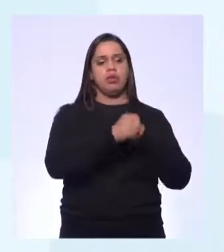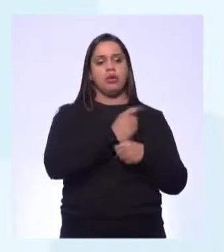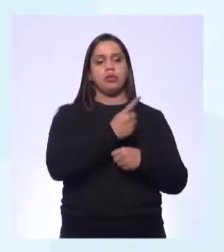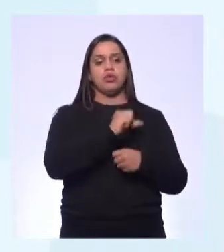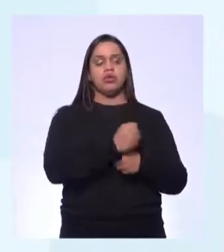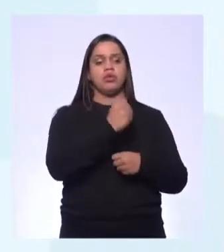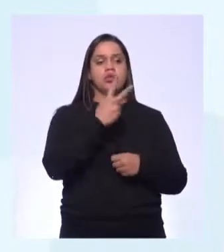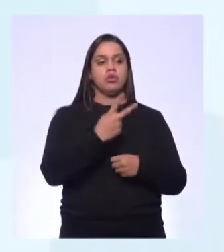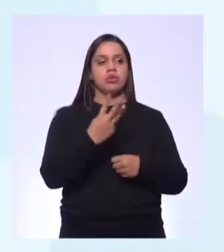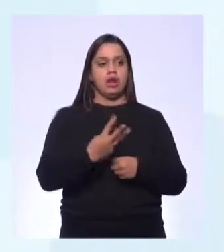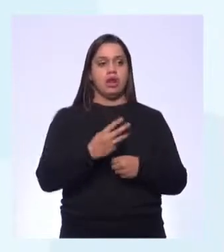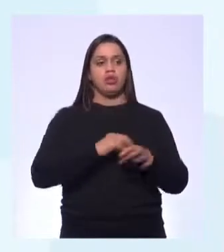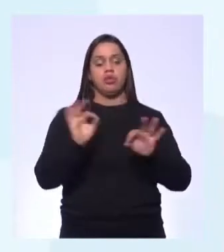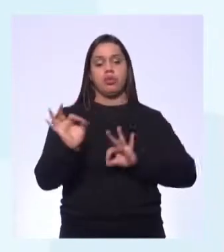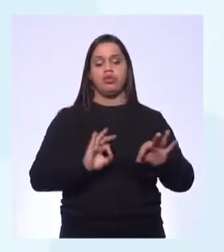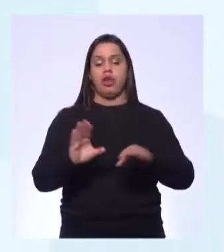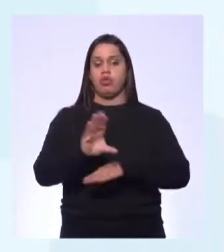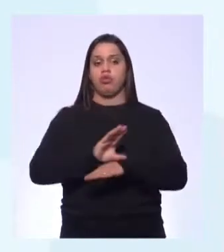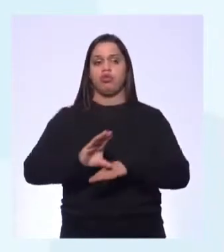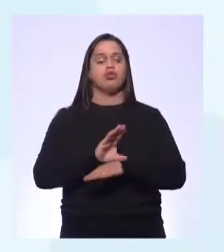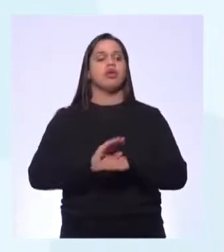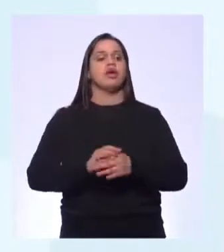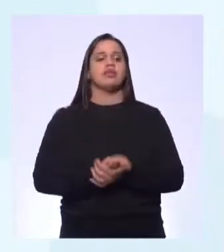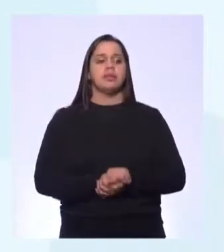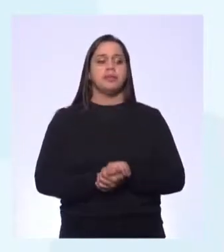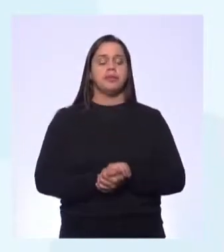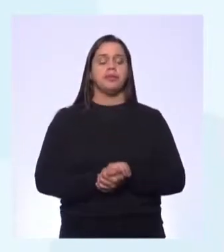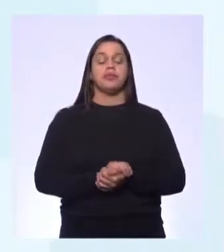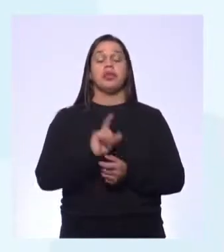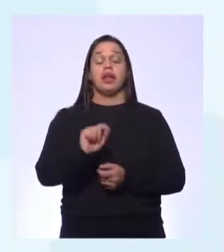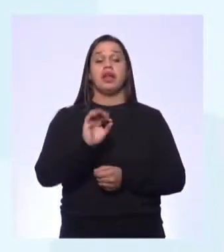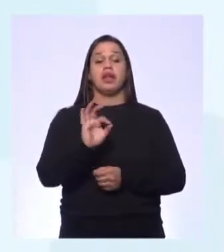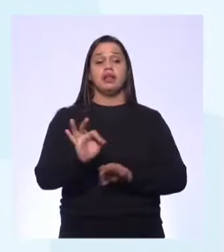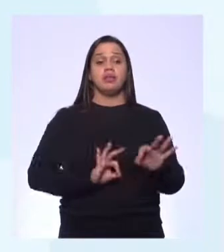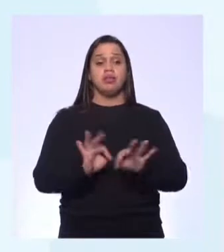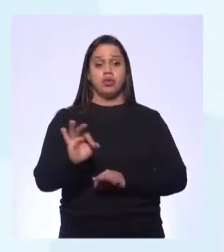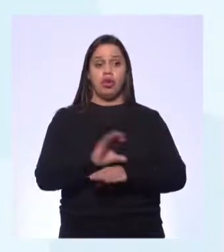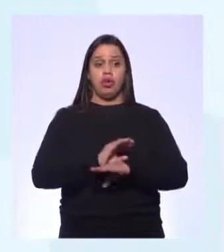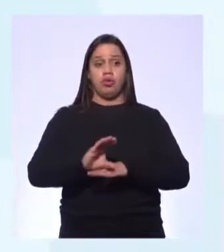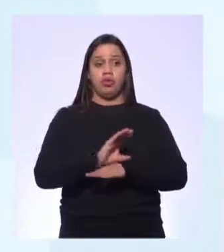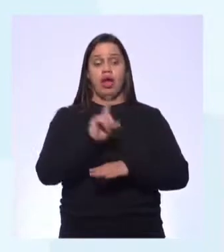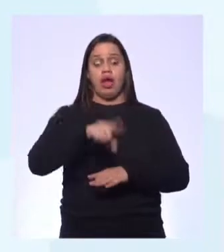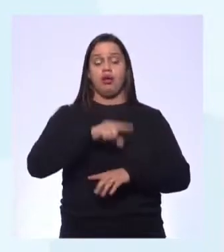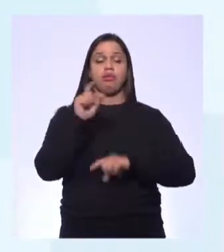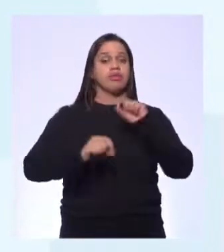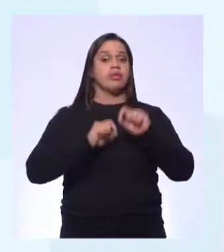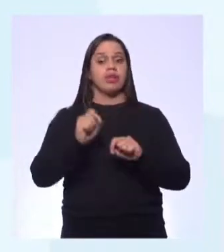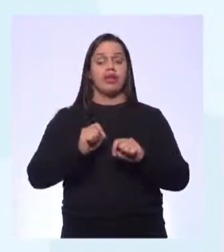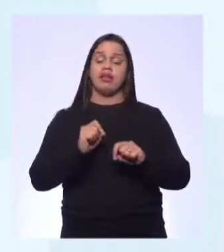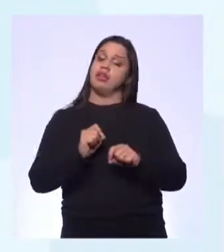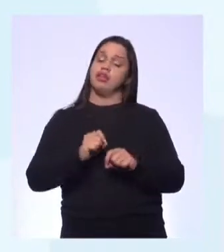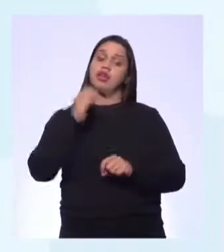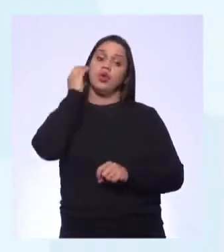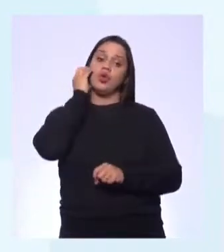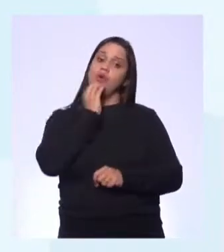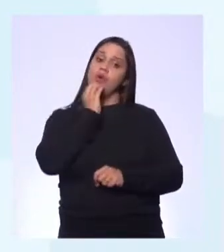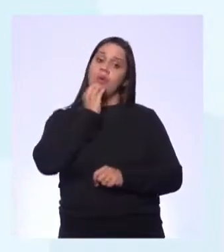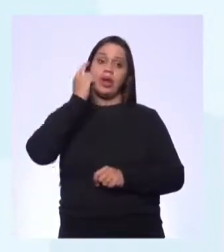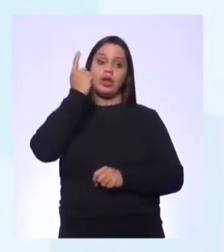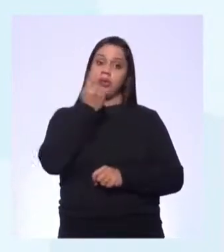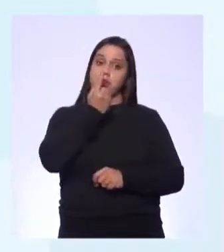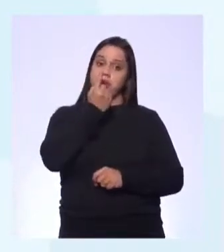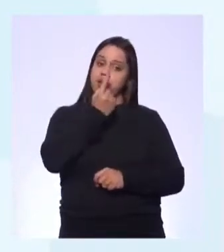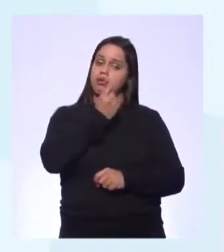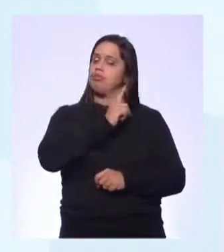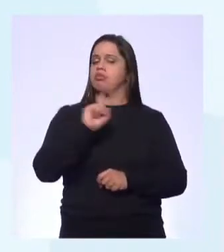1º de 9 de 1823, o projeto de Constituição. Esse projeto de Constituição é aquele que o Dom Pedro não aceitou, tá bom, gente?